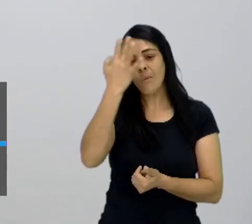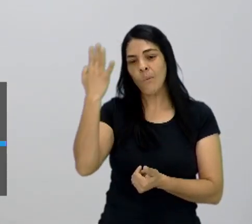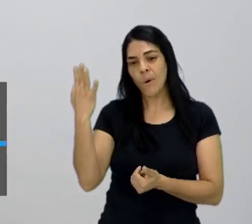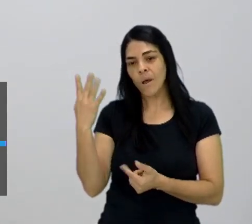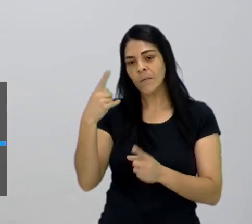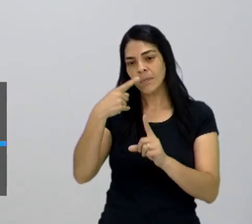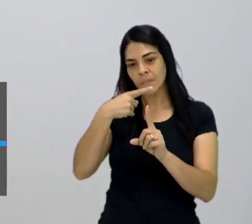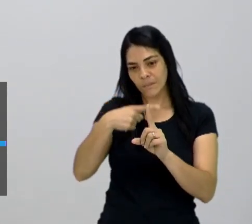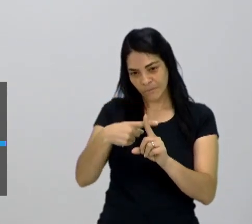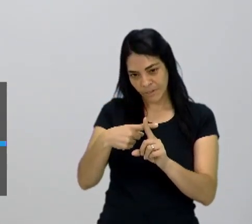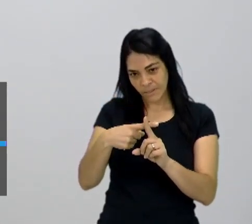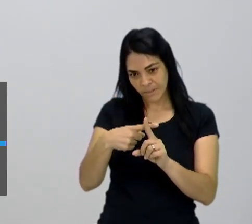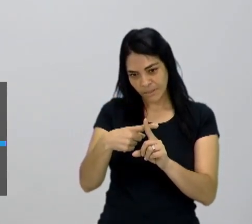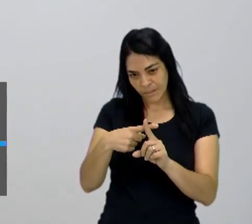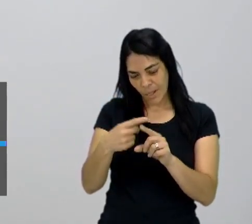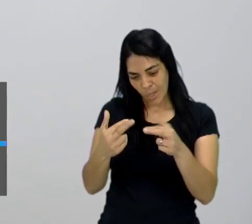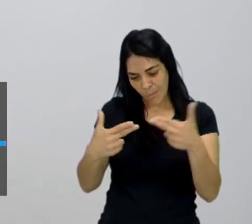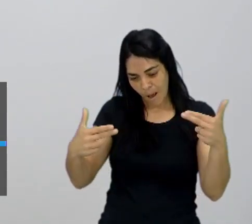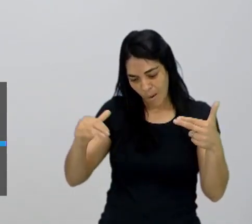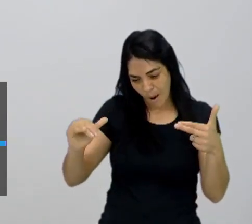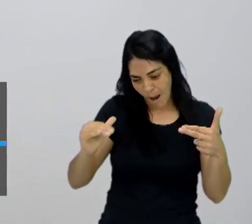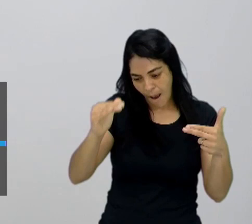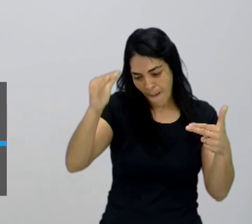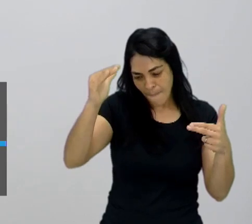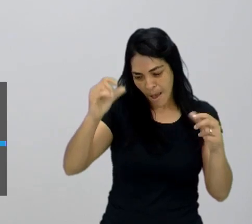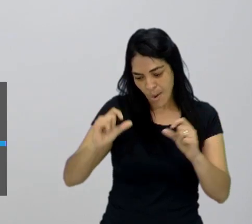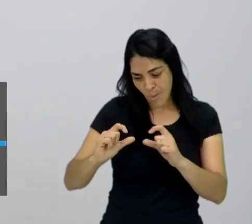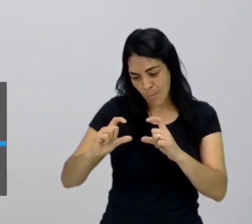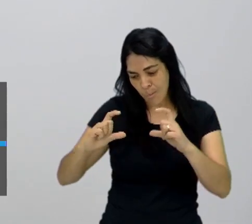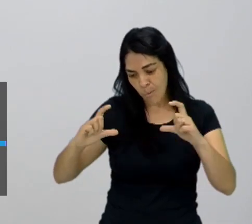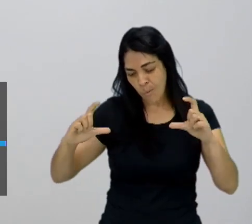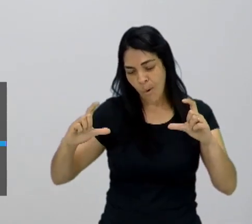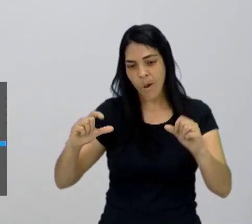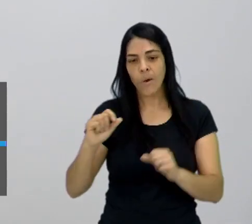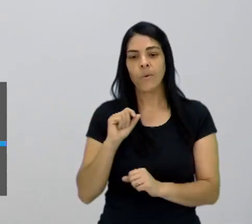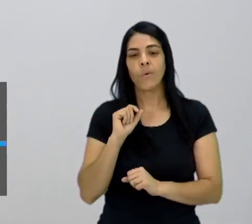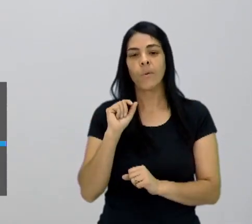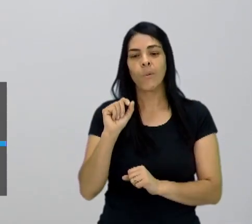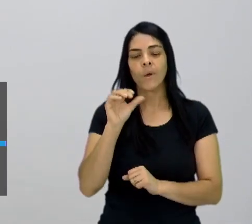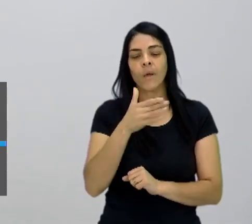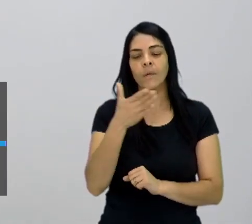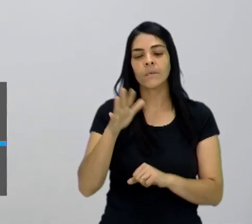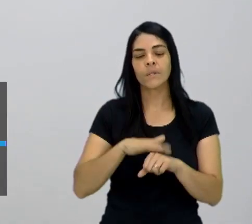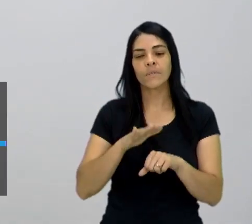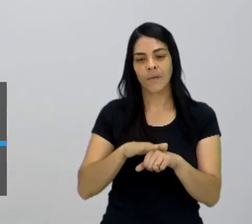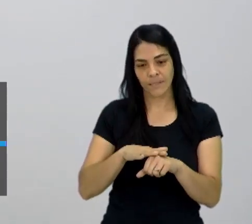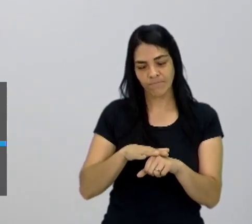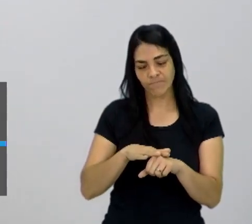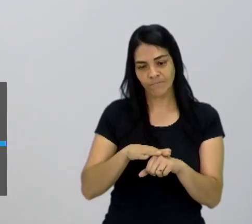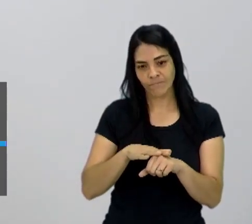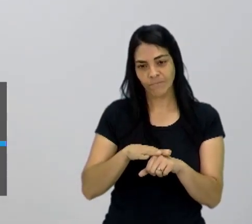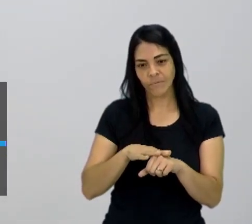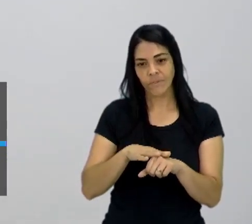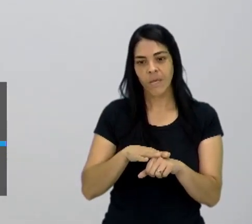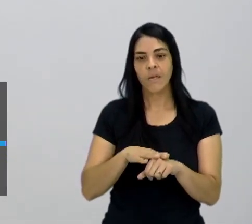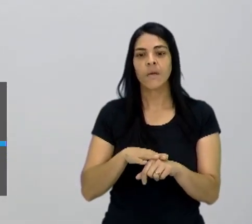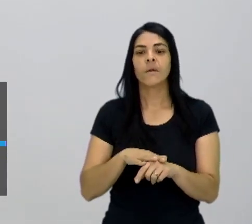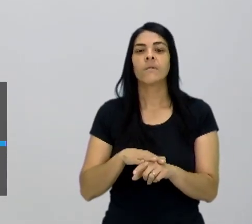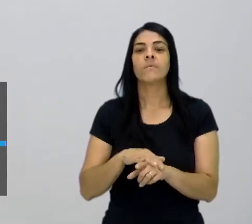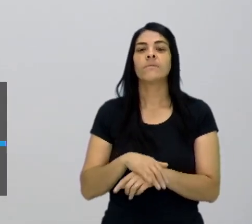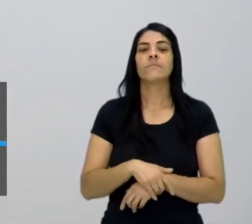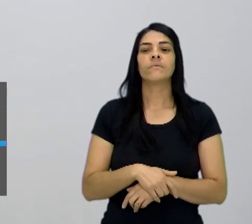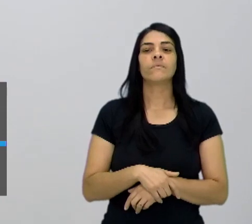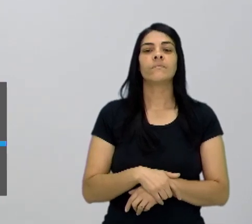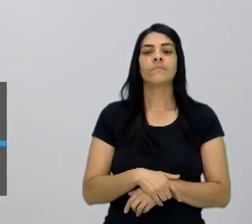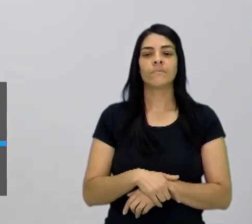outra? Que operação que a gente faz? Divisão, tá? Por exemplo, eu estou aqui com a minha produtora,